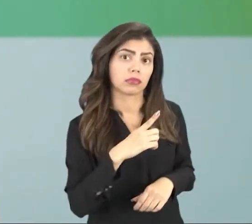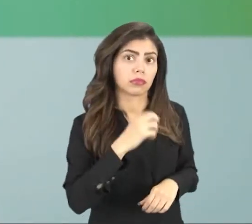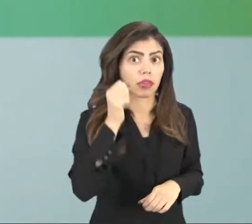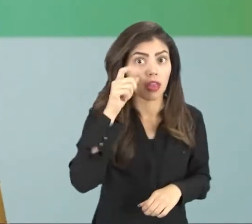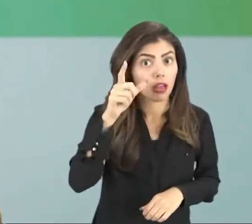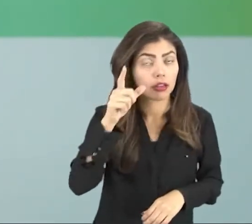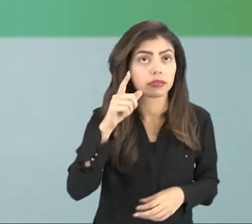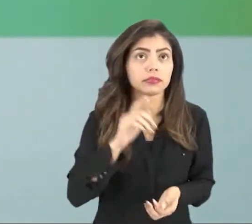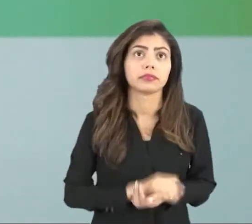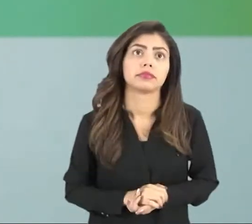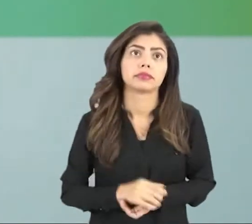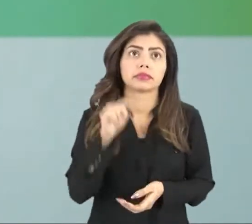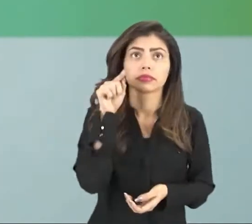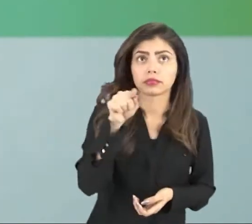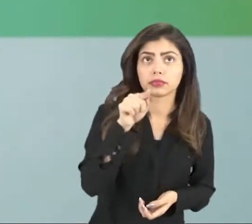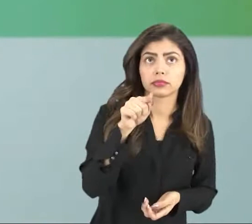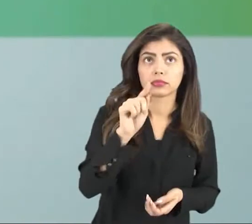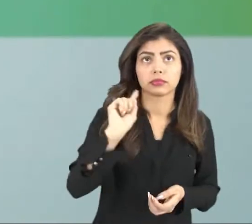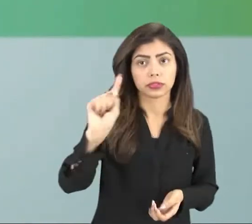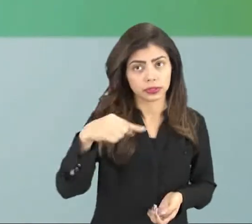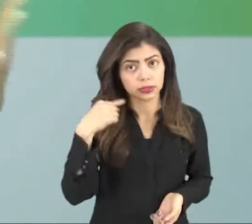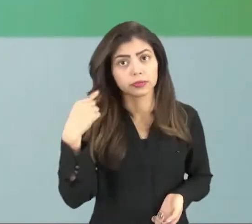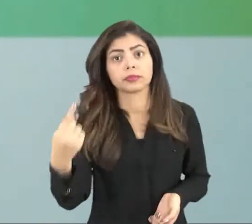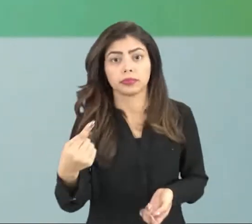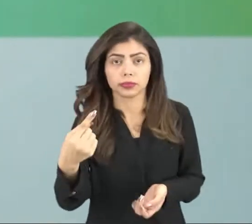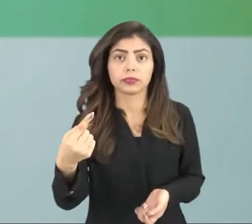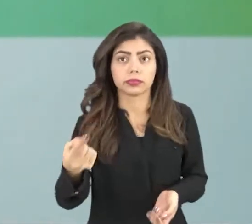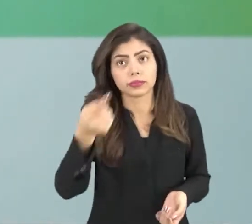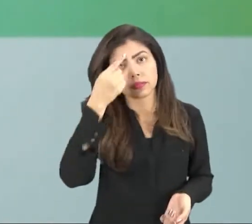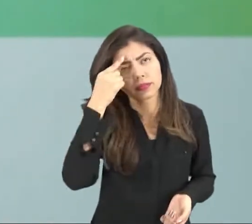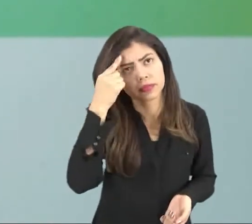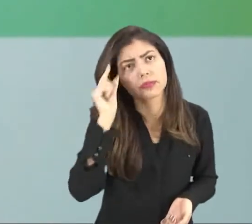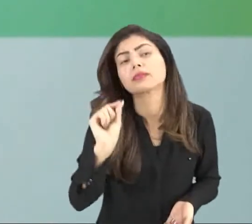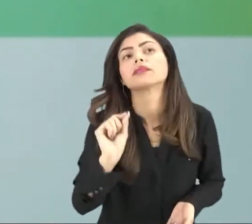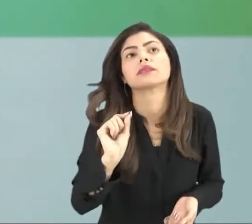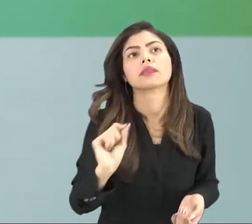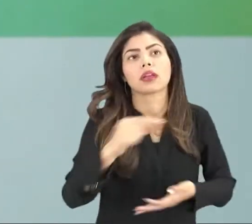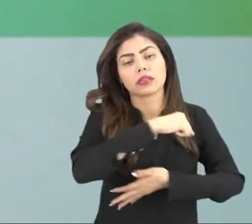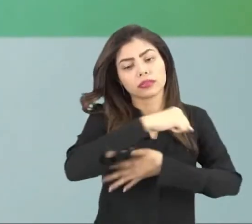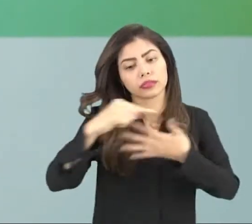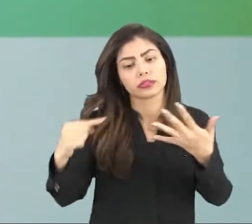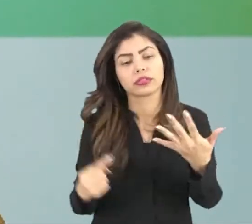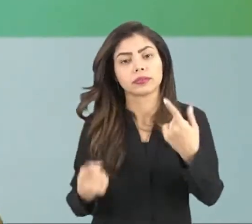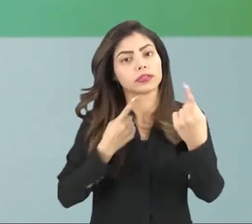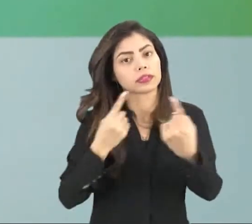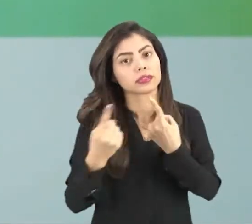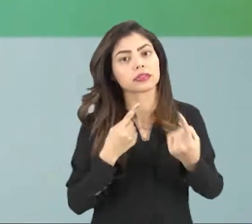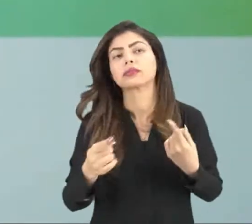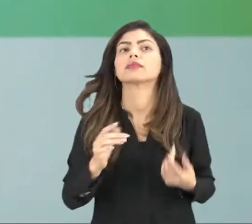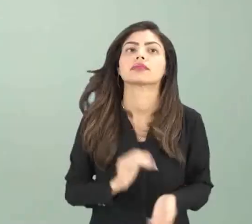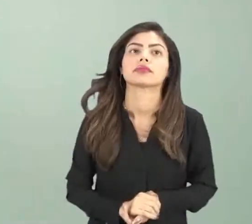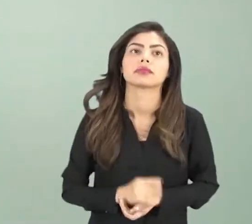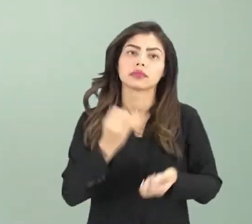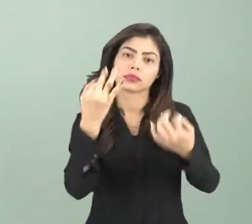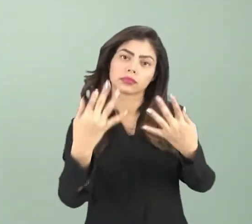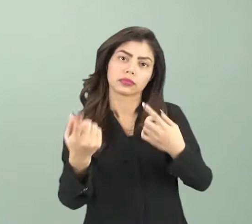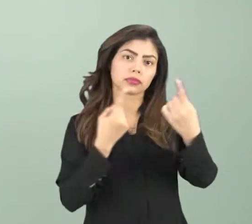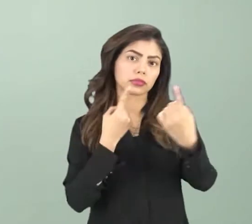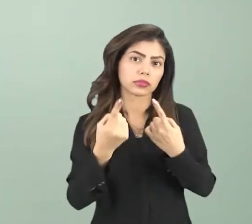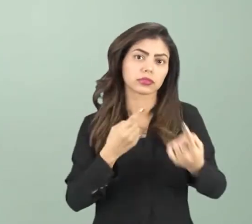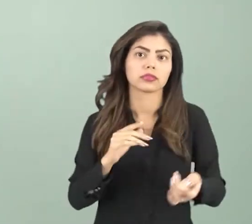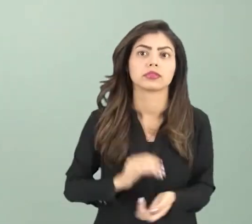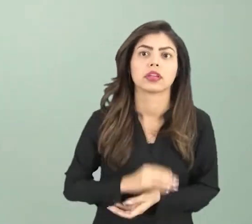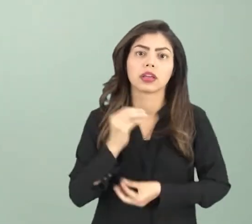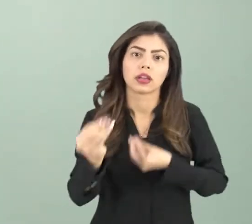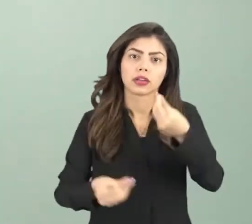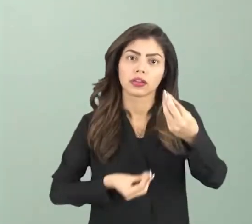ok? E aí, depois de você verificar isso, você tem que pensar o quê? Os tipos de discurso. Quando eu falo em tipos de discurso, é como é